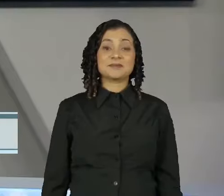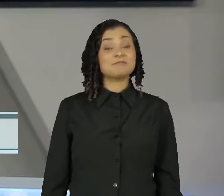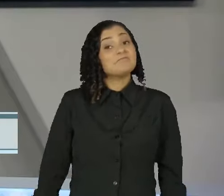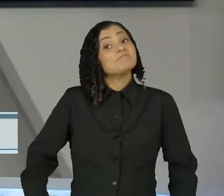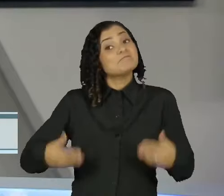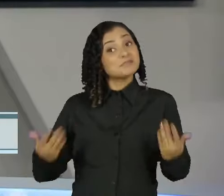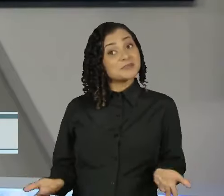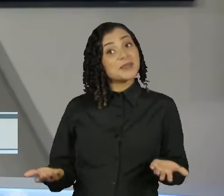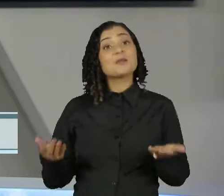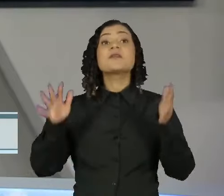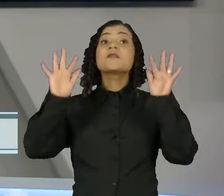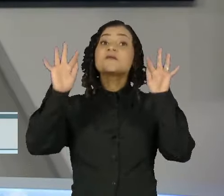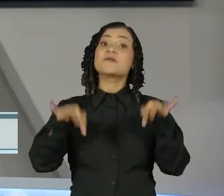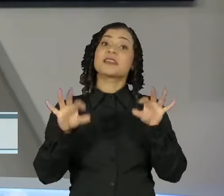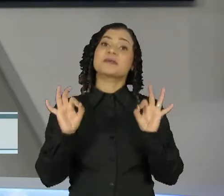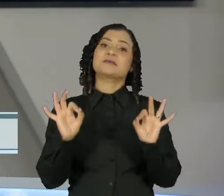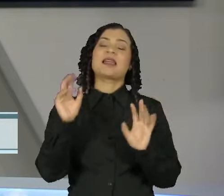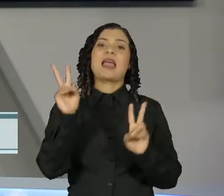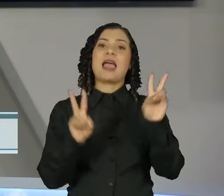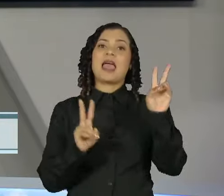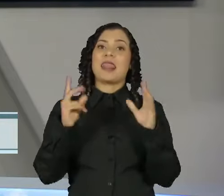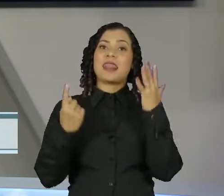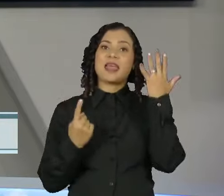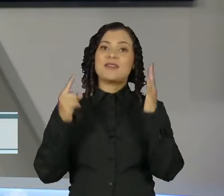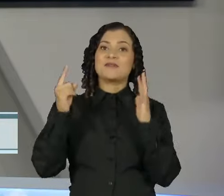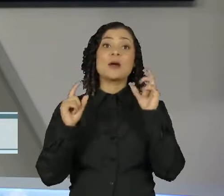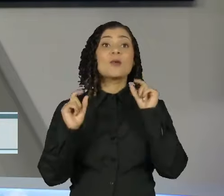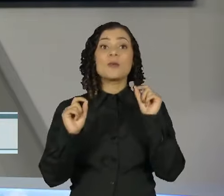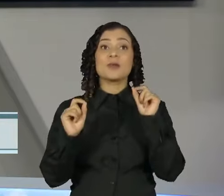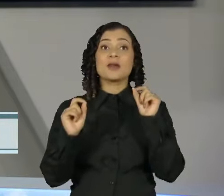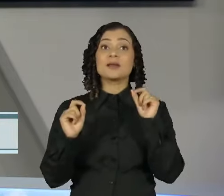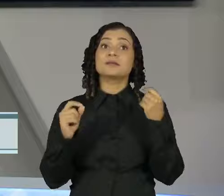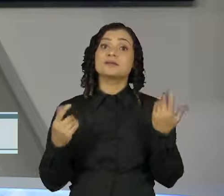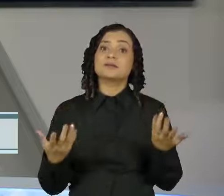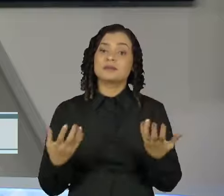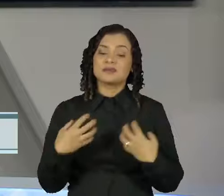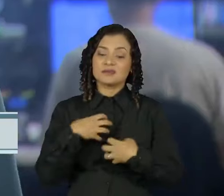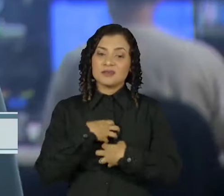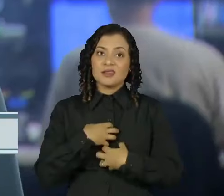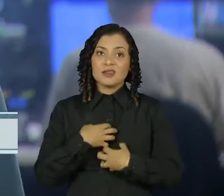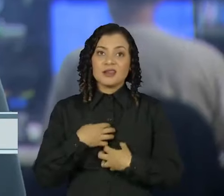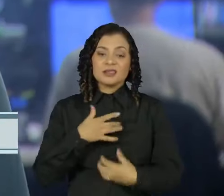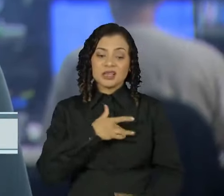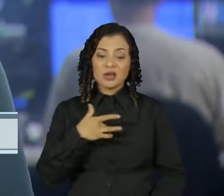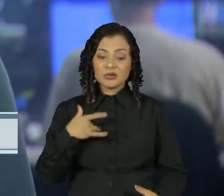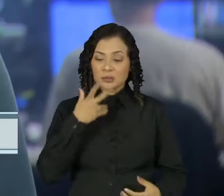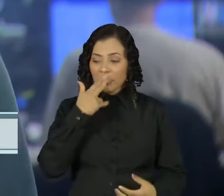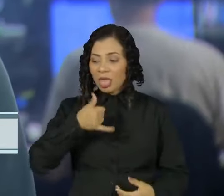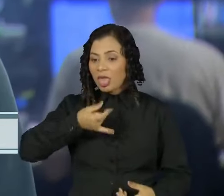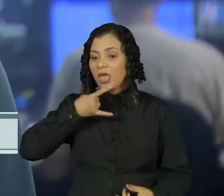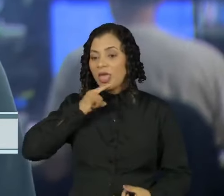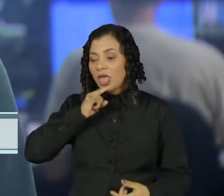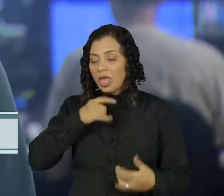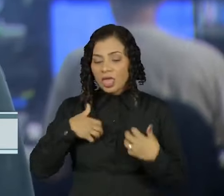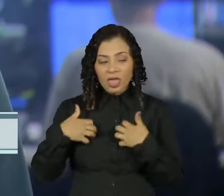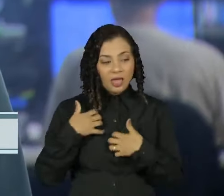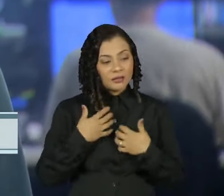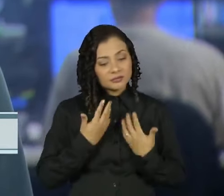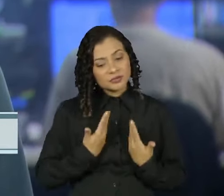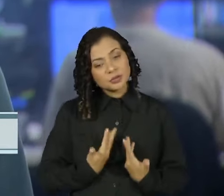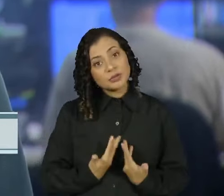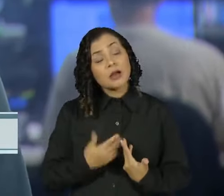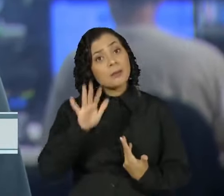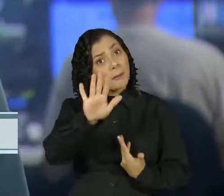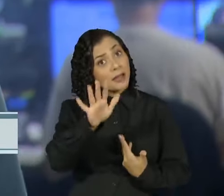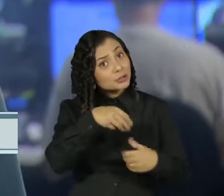Para alguns, o fim oficial do carnaval significa ter de lidar com a ressaca. A principal dica é uma alimentação